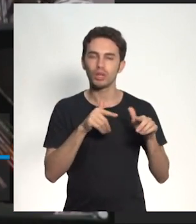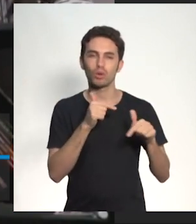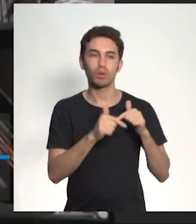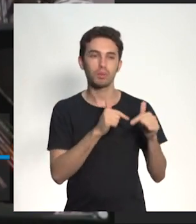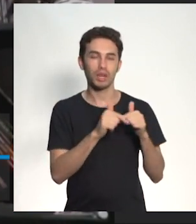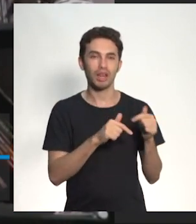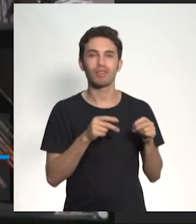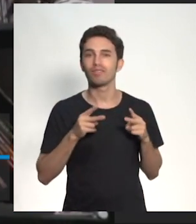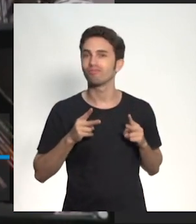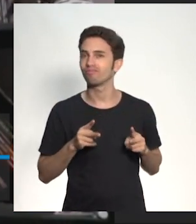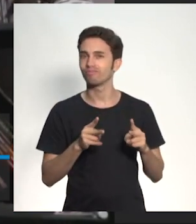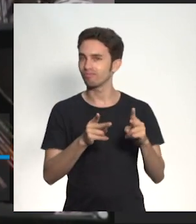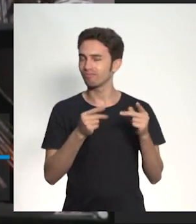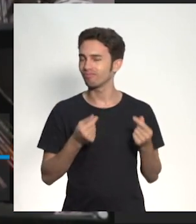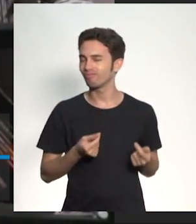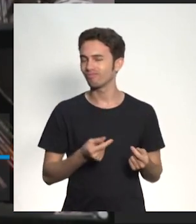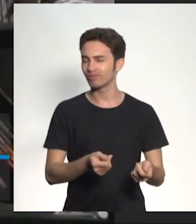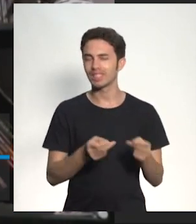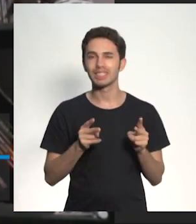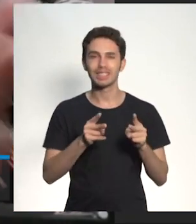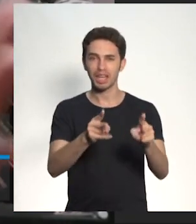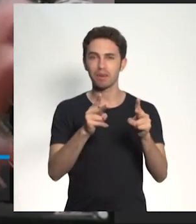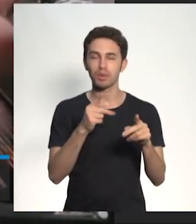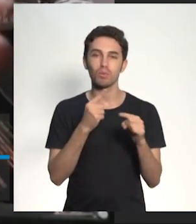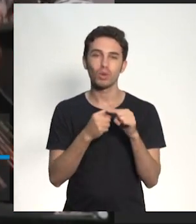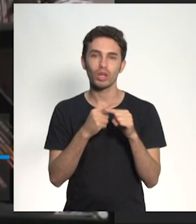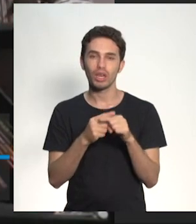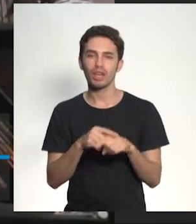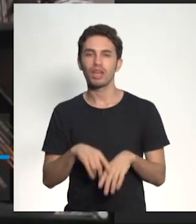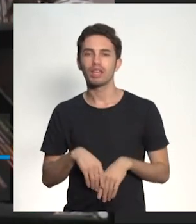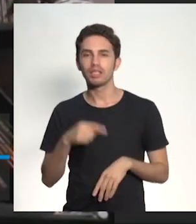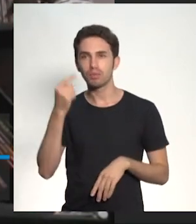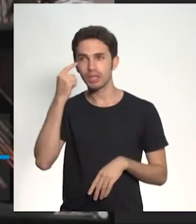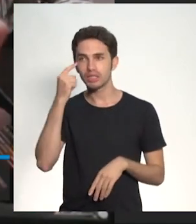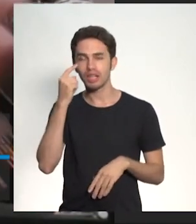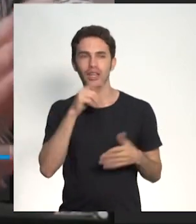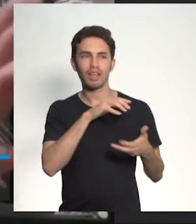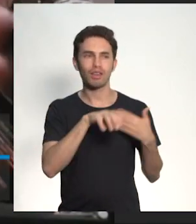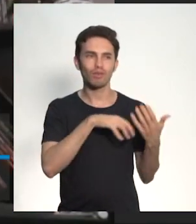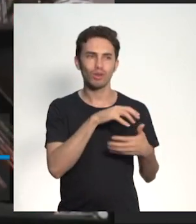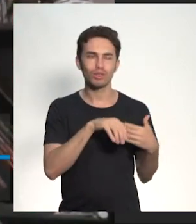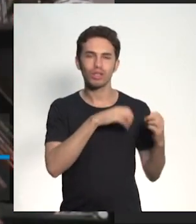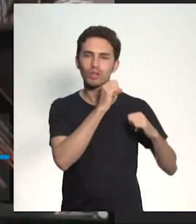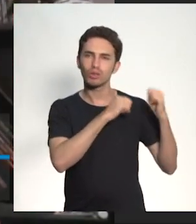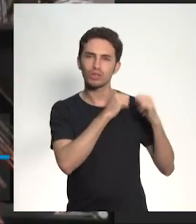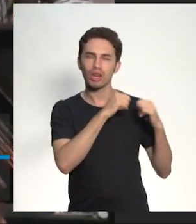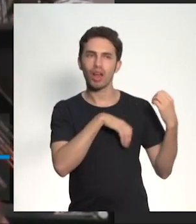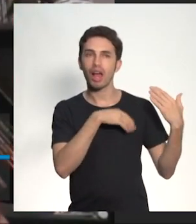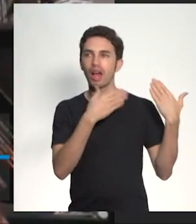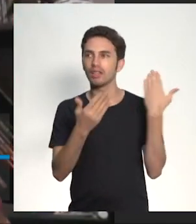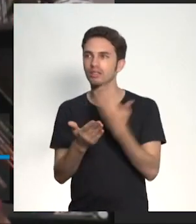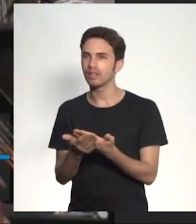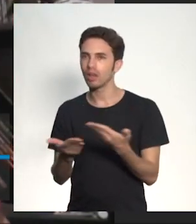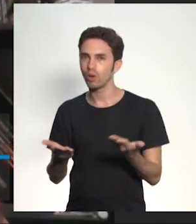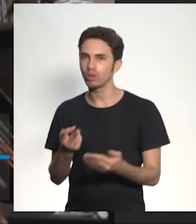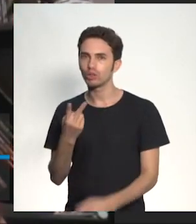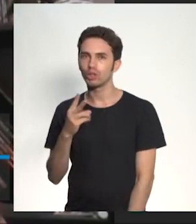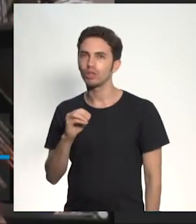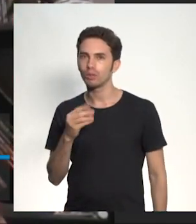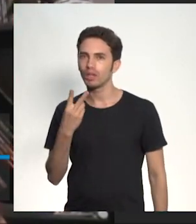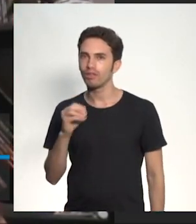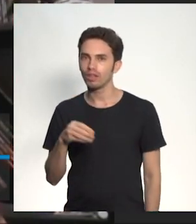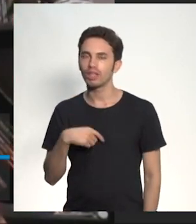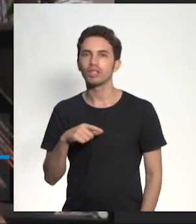existindo, porque mesmo depois de todo esse tempo, né, vamos pensar ali, a Revolução Industrial até 2020, a gente ainda vê a necessidade de luta por direitos